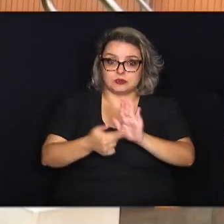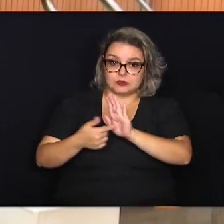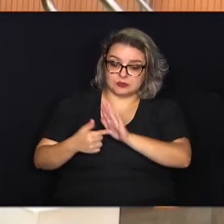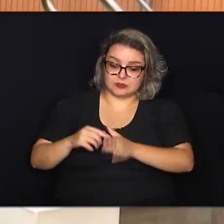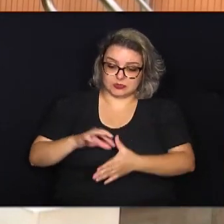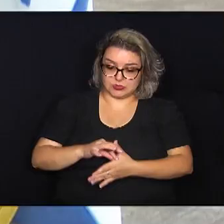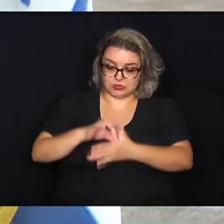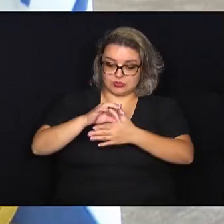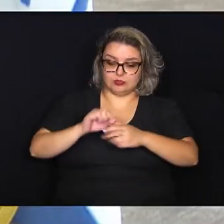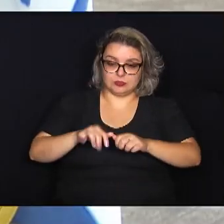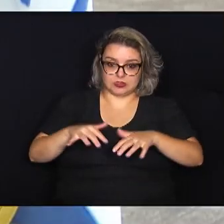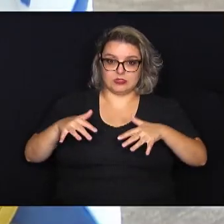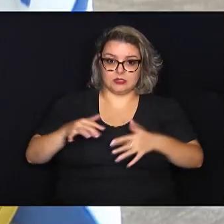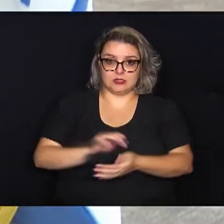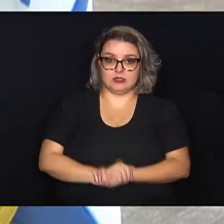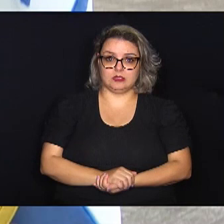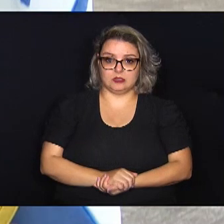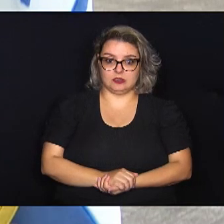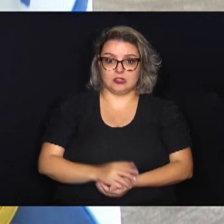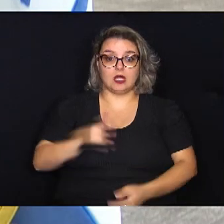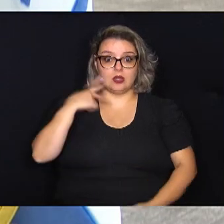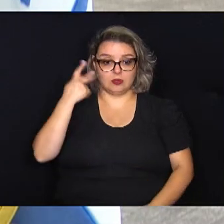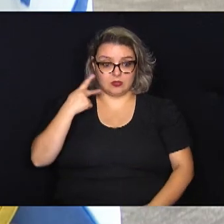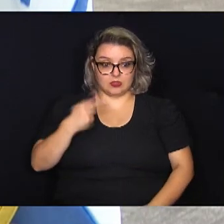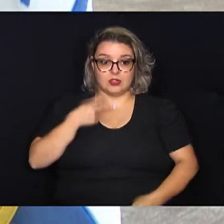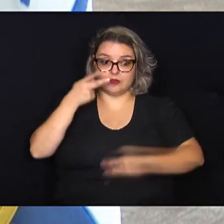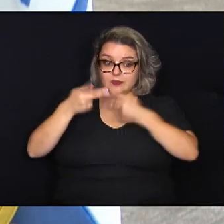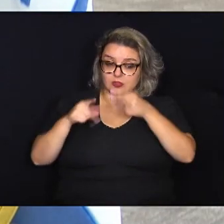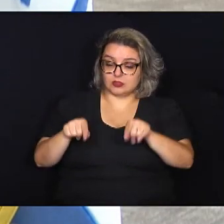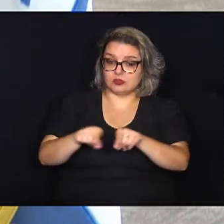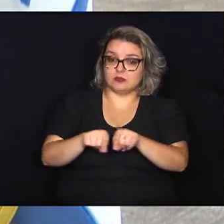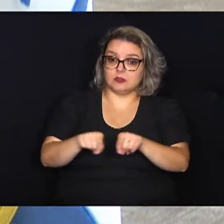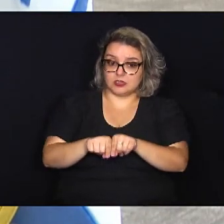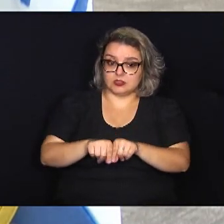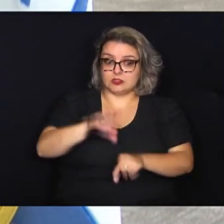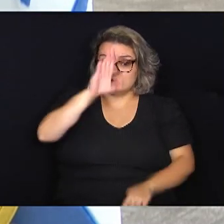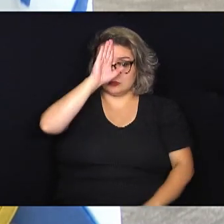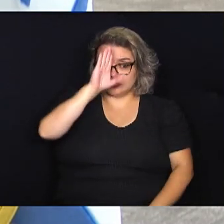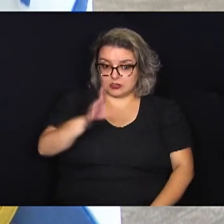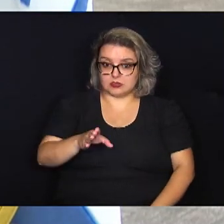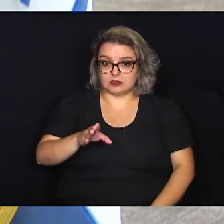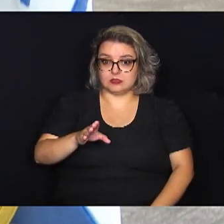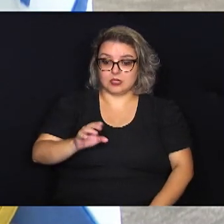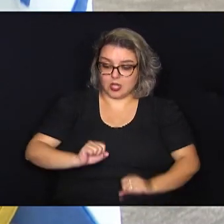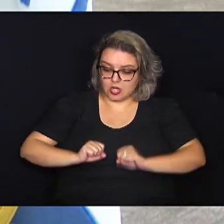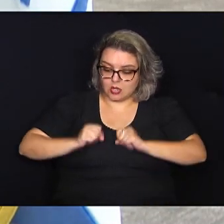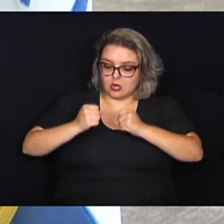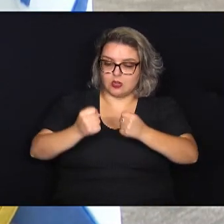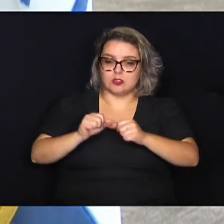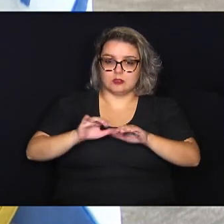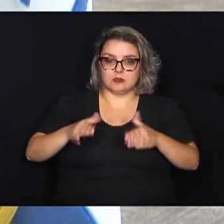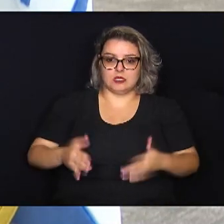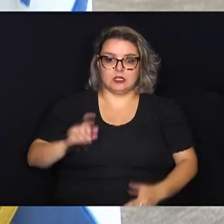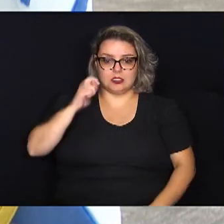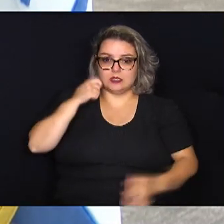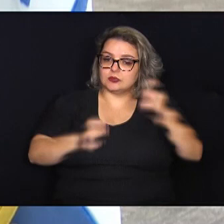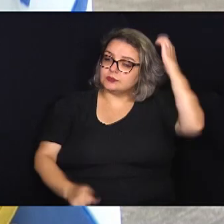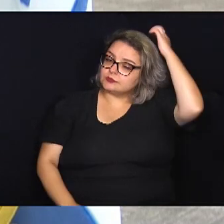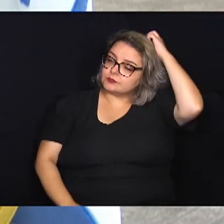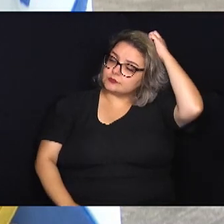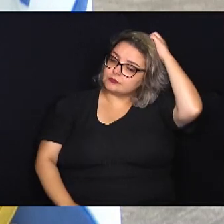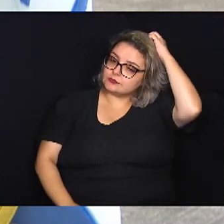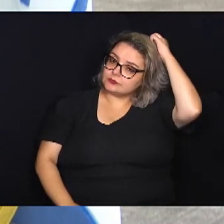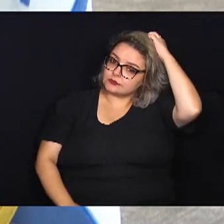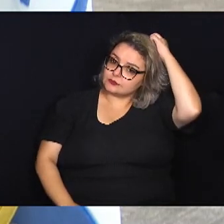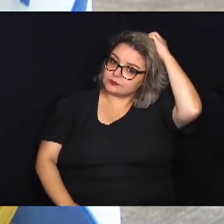no plenário. A vereadora comentou também sobre as principais bandeiras da bancada negra. Uma das